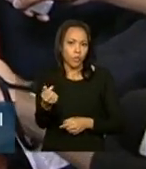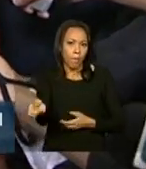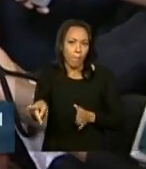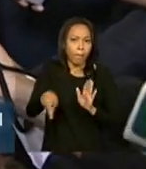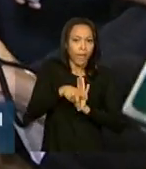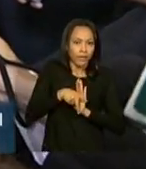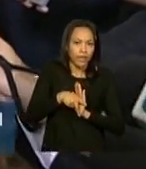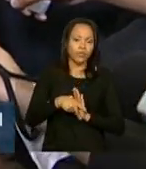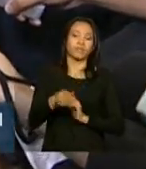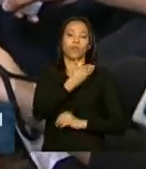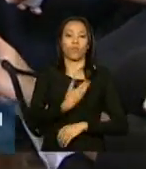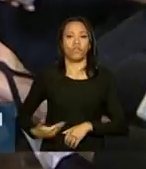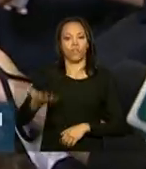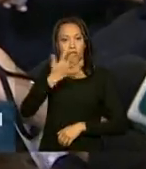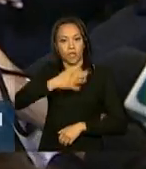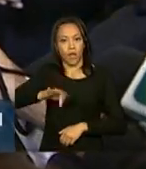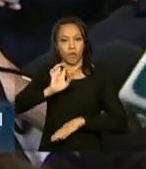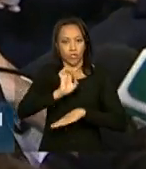estados e municípios,